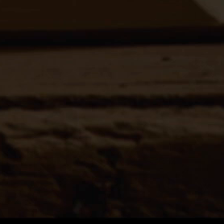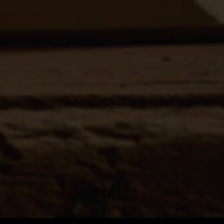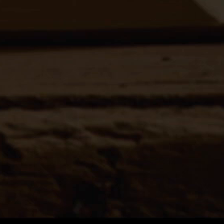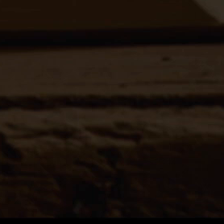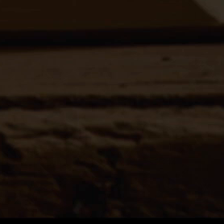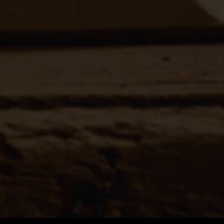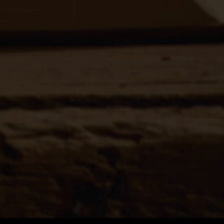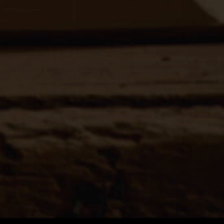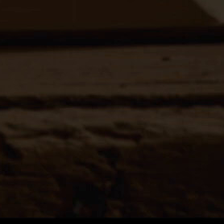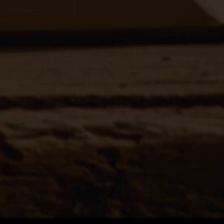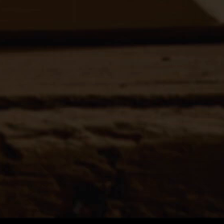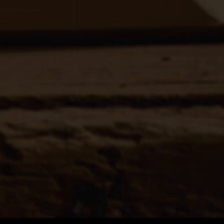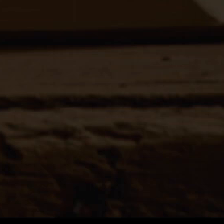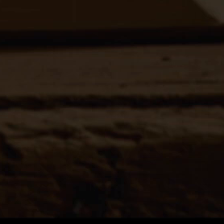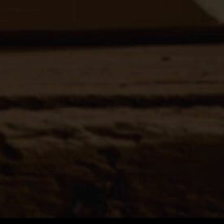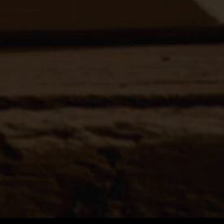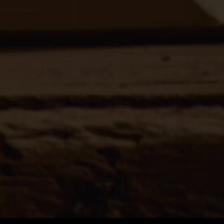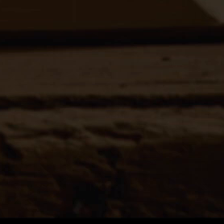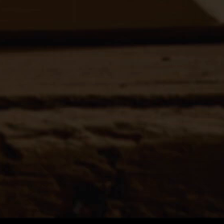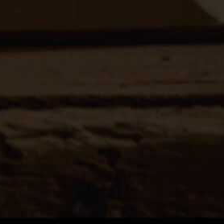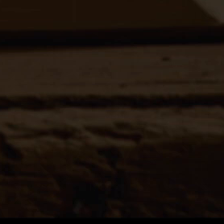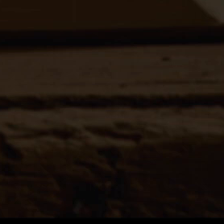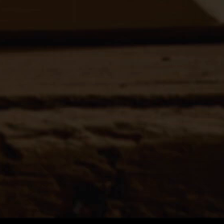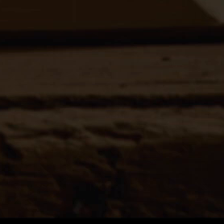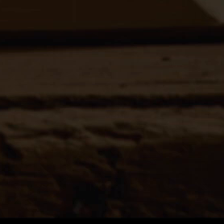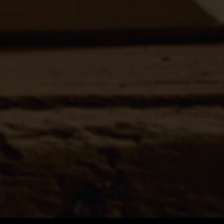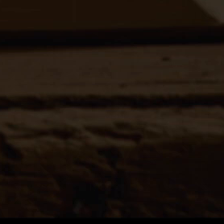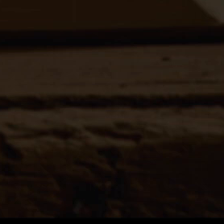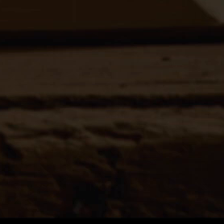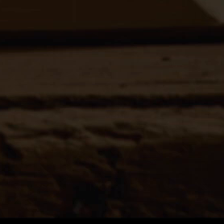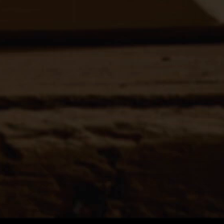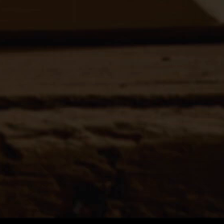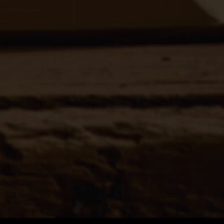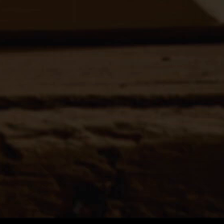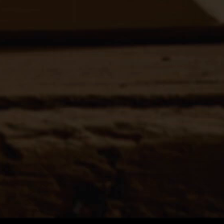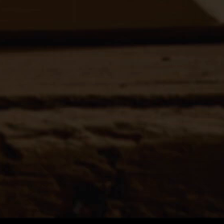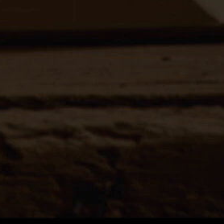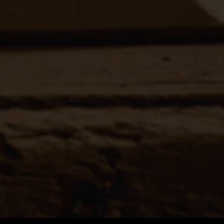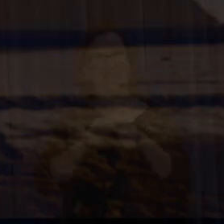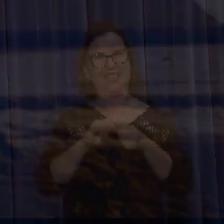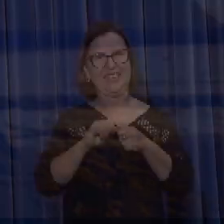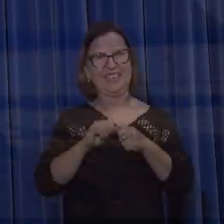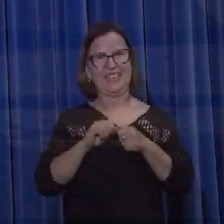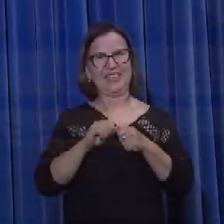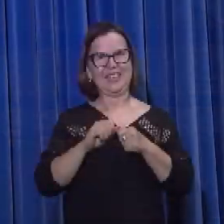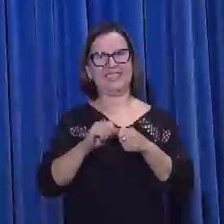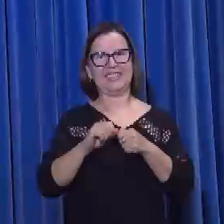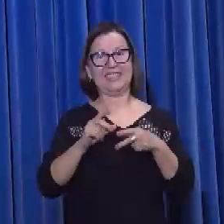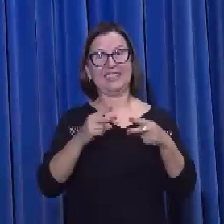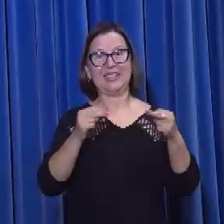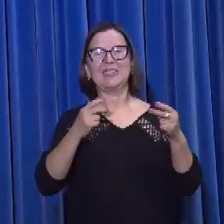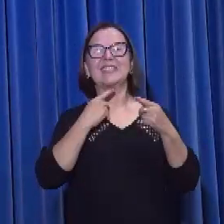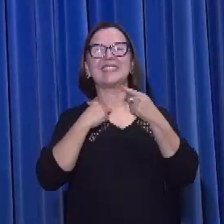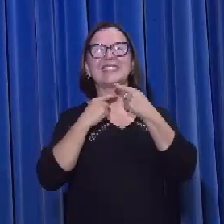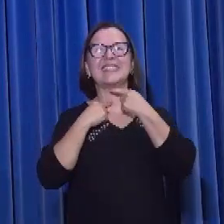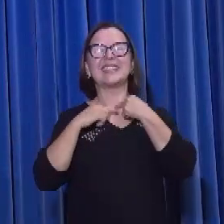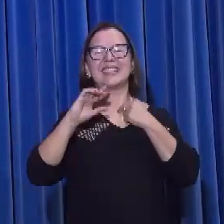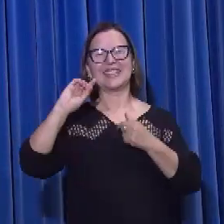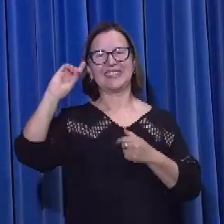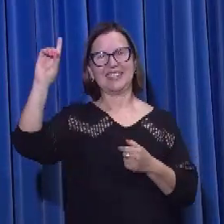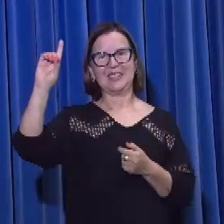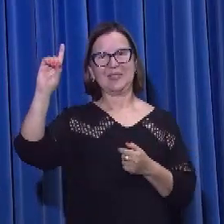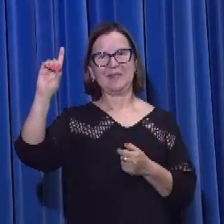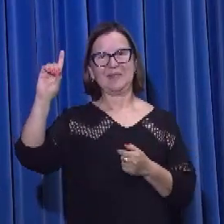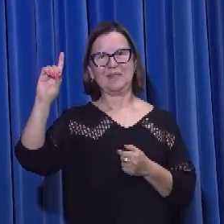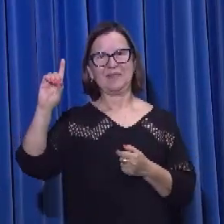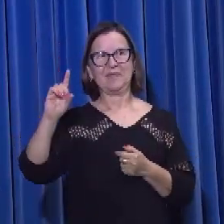Deus e tudo faz como lhe agrada. A vontade de Deus é